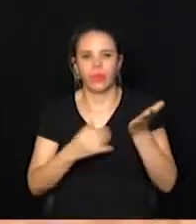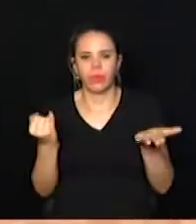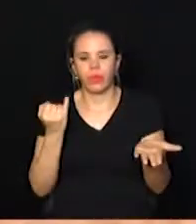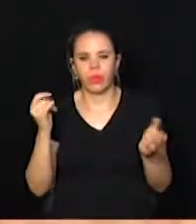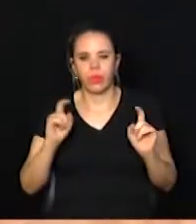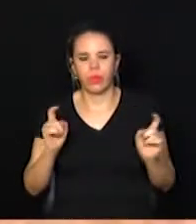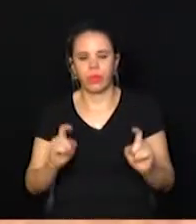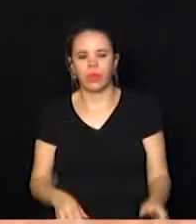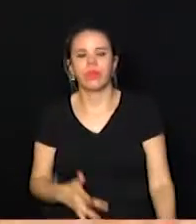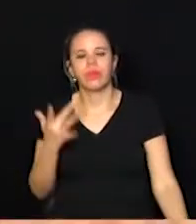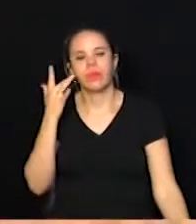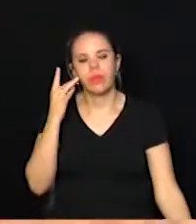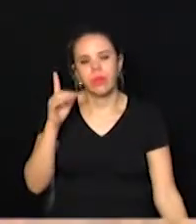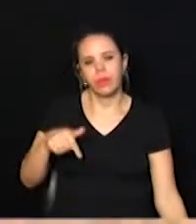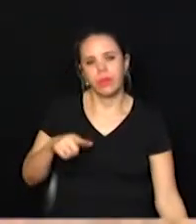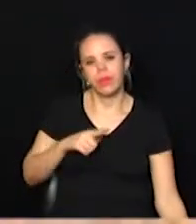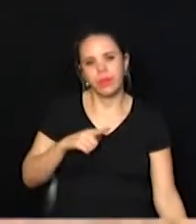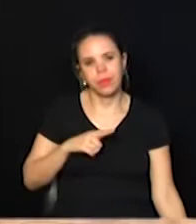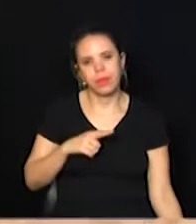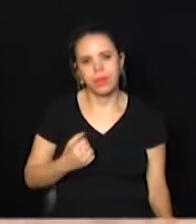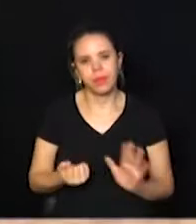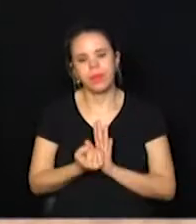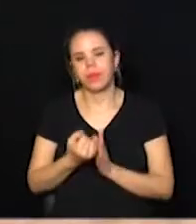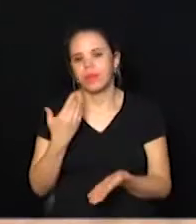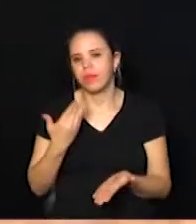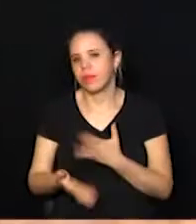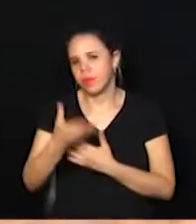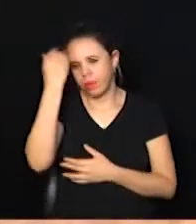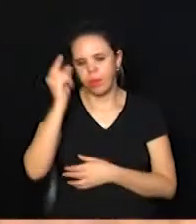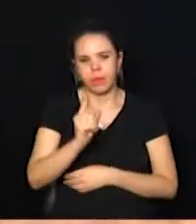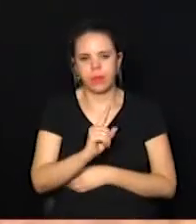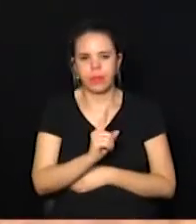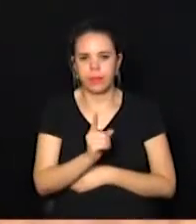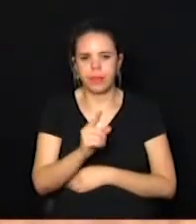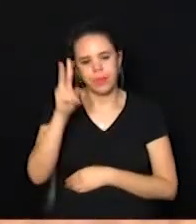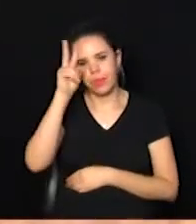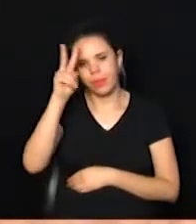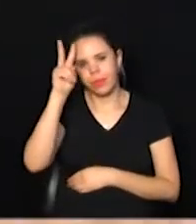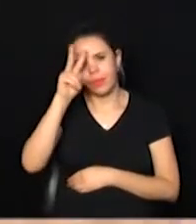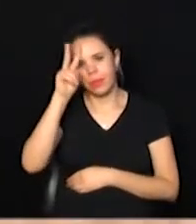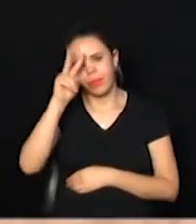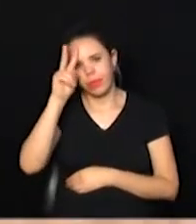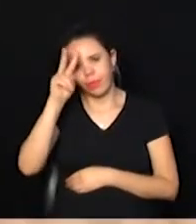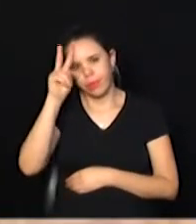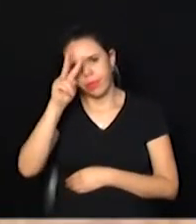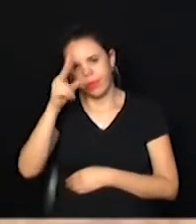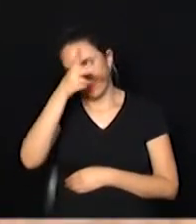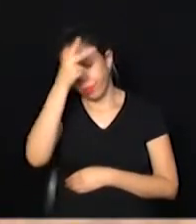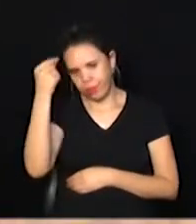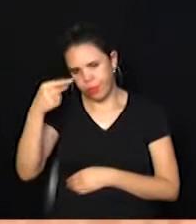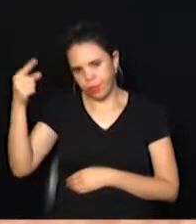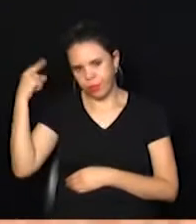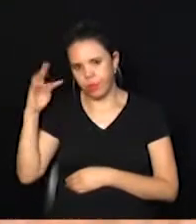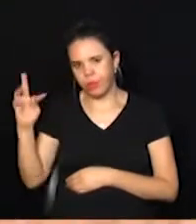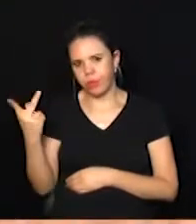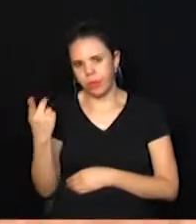atividade, porque eu acho que ela tem esse simbolismo, da gente não deixar perder essa história, esse legado do Toninho e